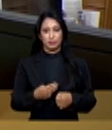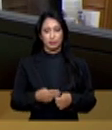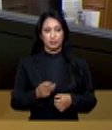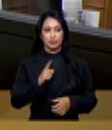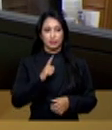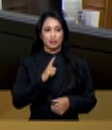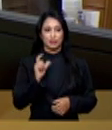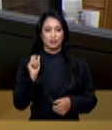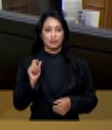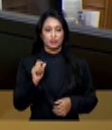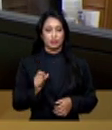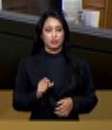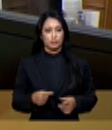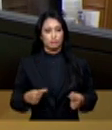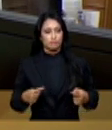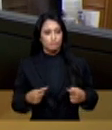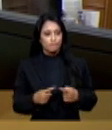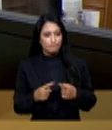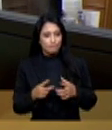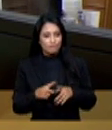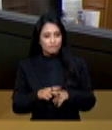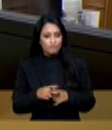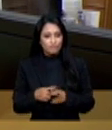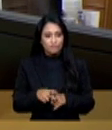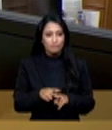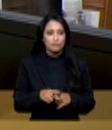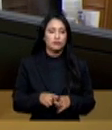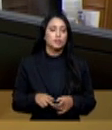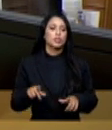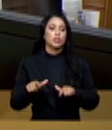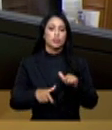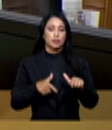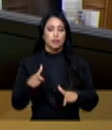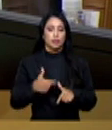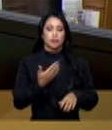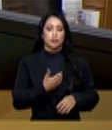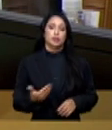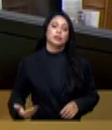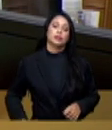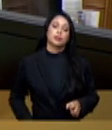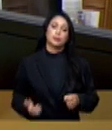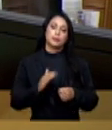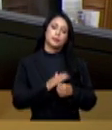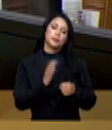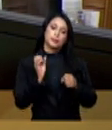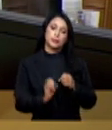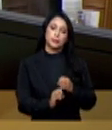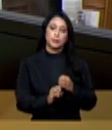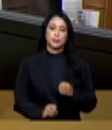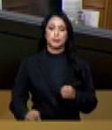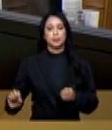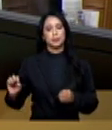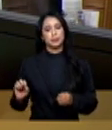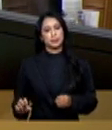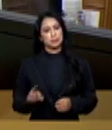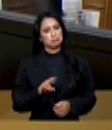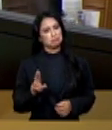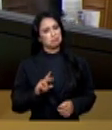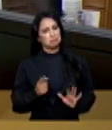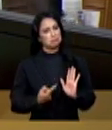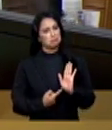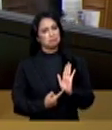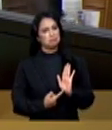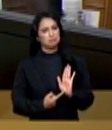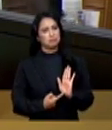todos os arranjos condicionalmente previstos para a prestação dos serviços públicos de saneamento básico não se